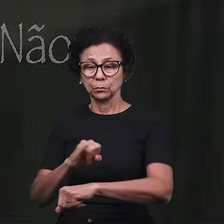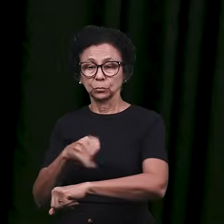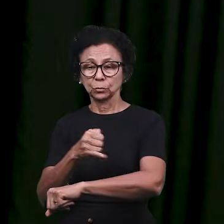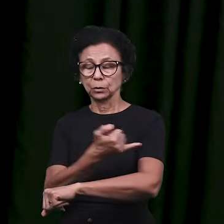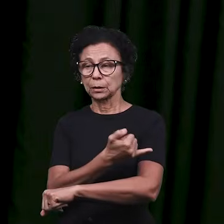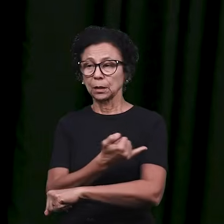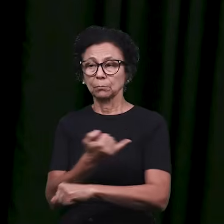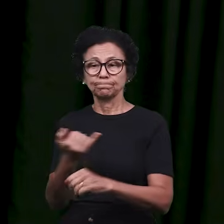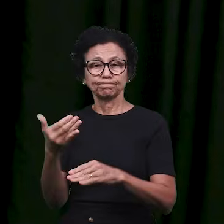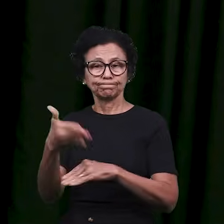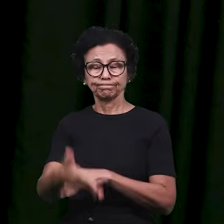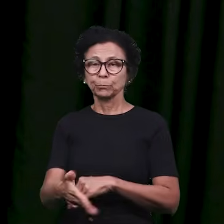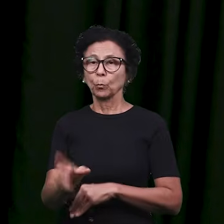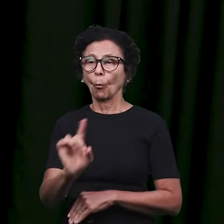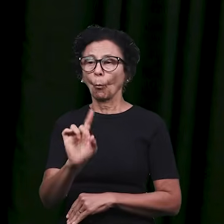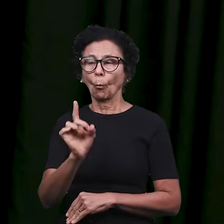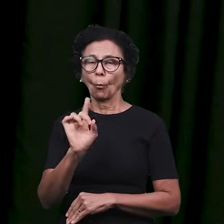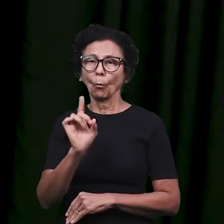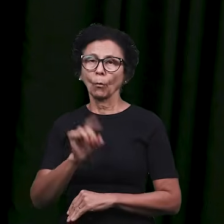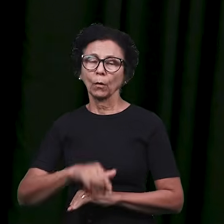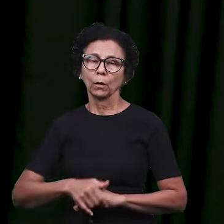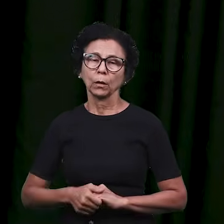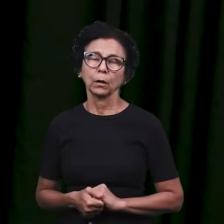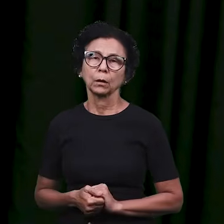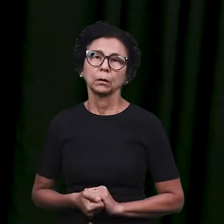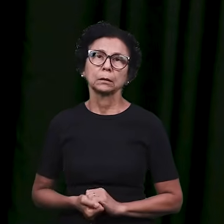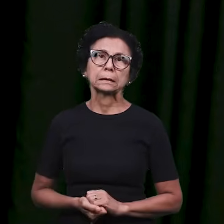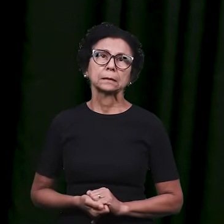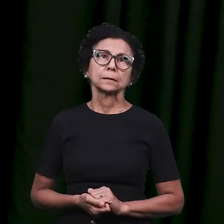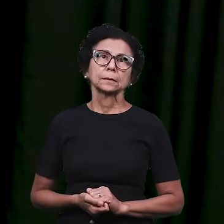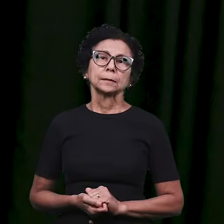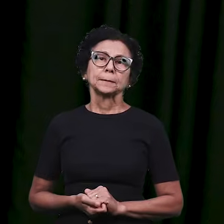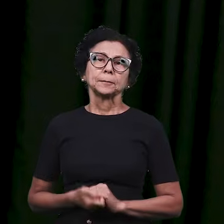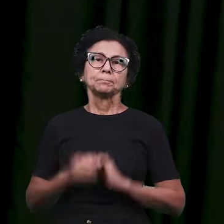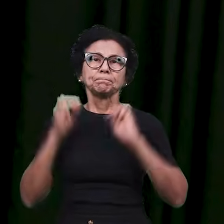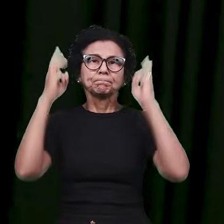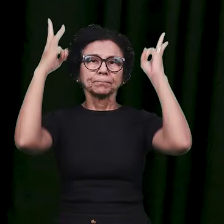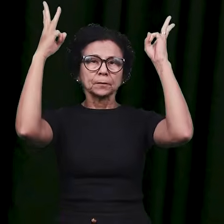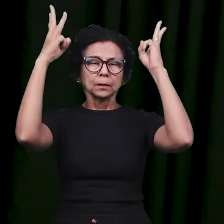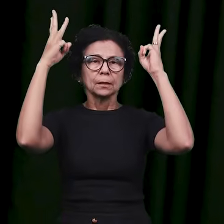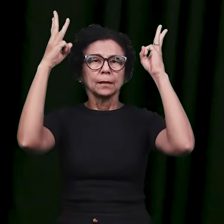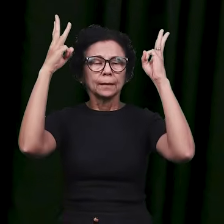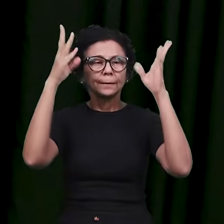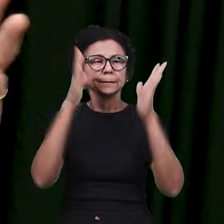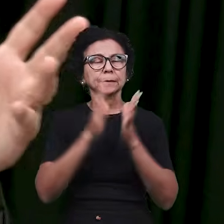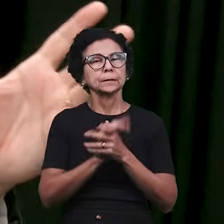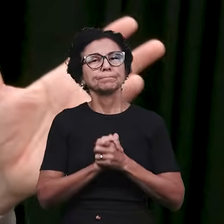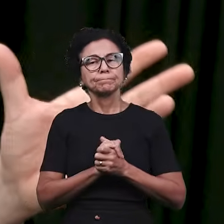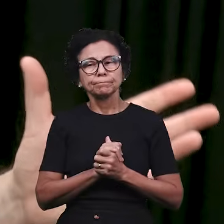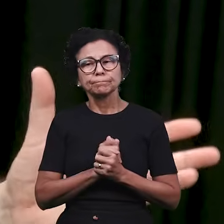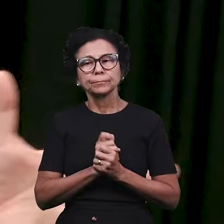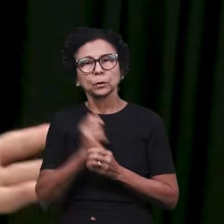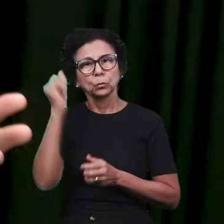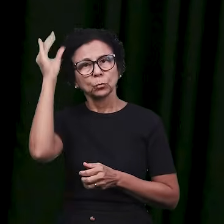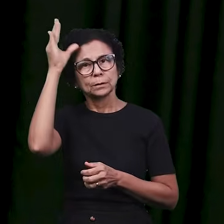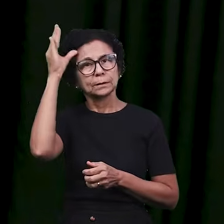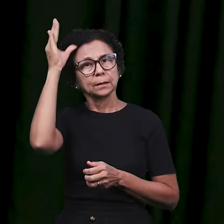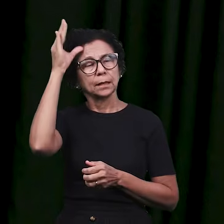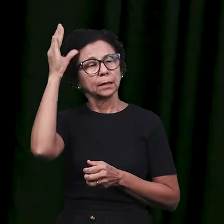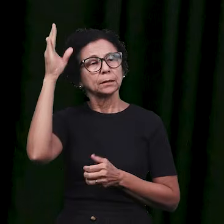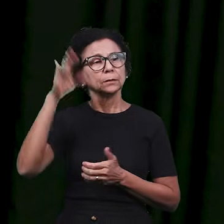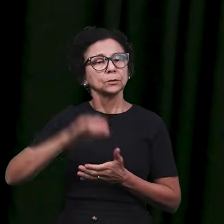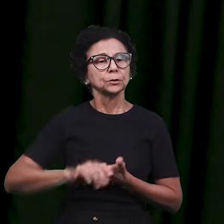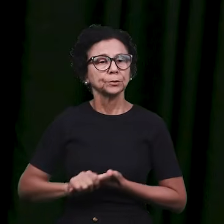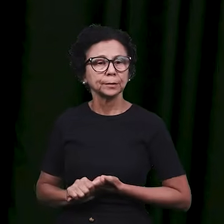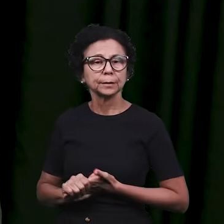Moisés, consciente do seu momento ali, conduziu o povo durante 40 anos,